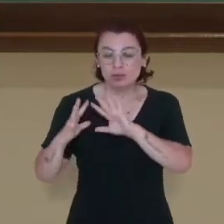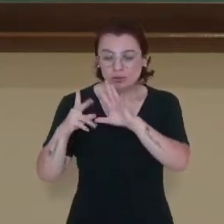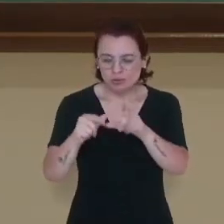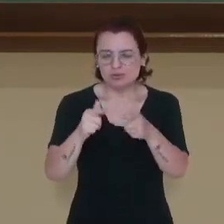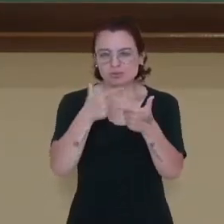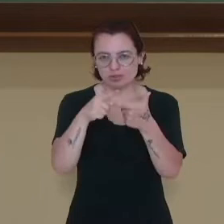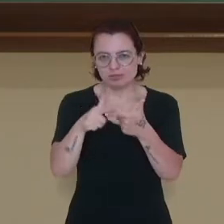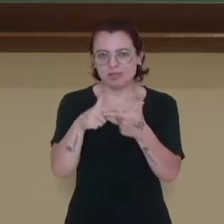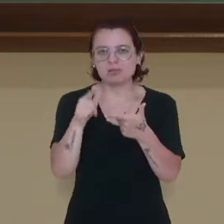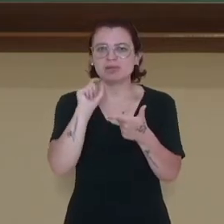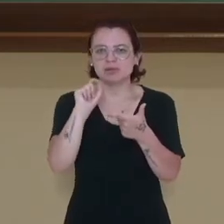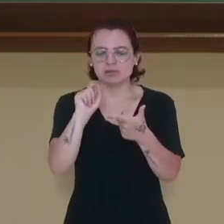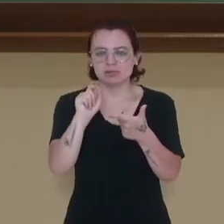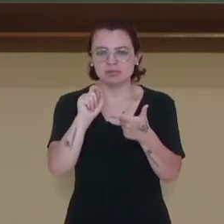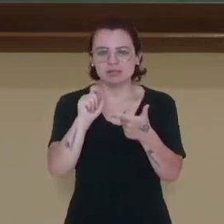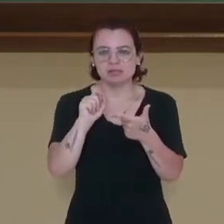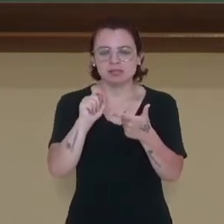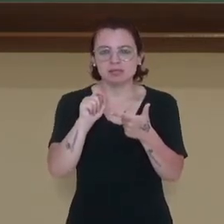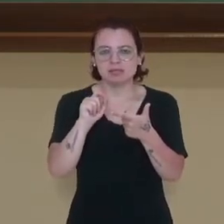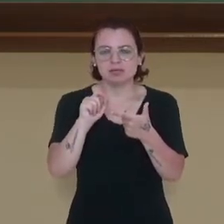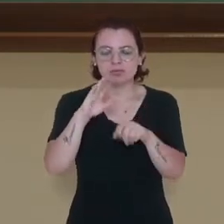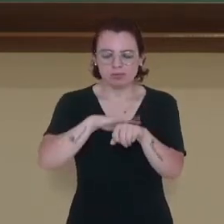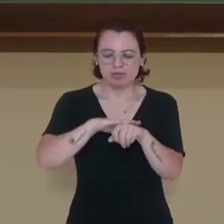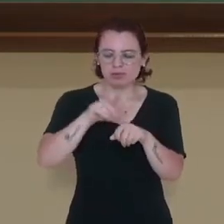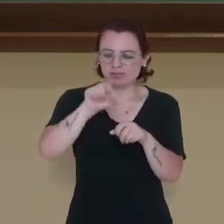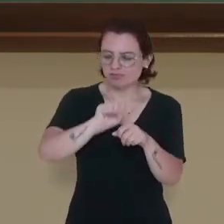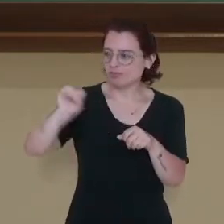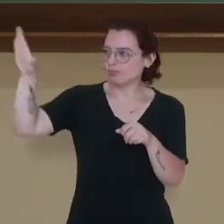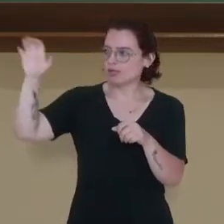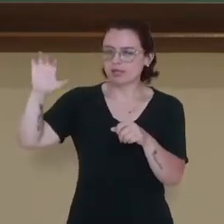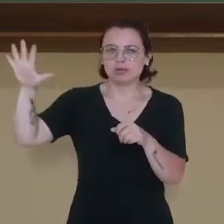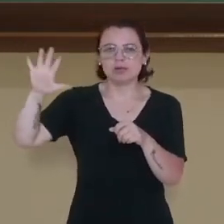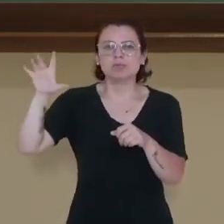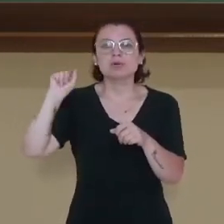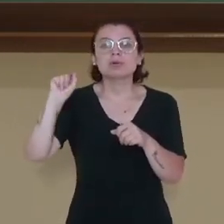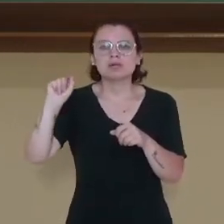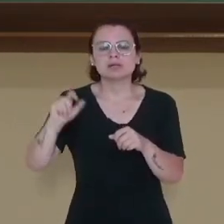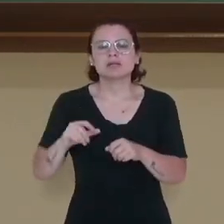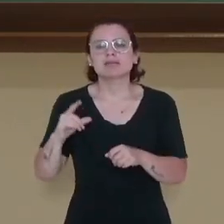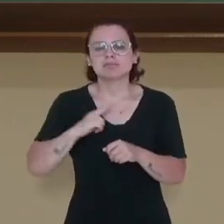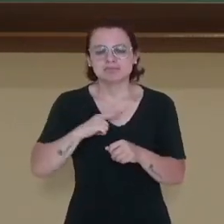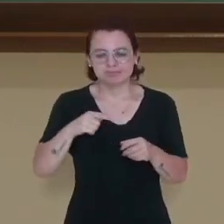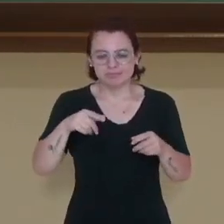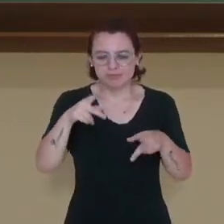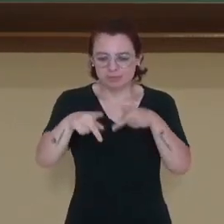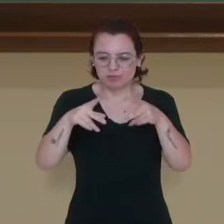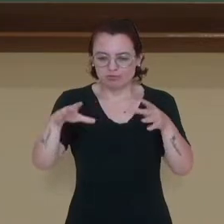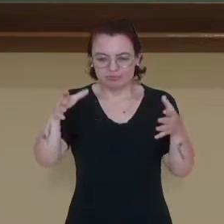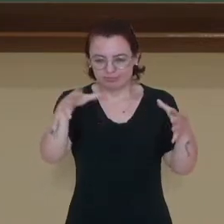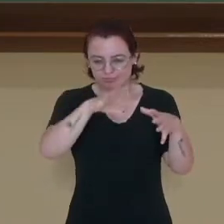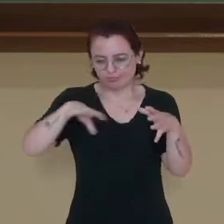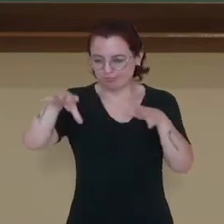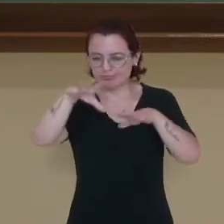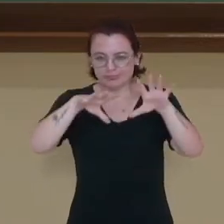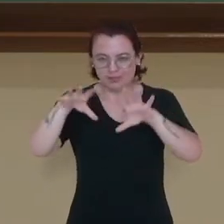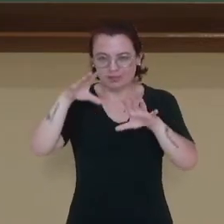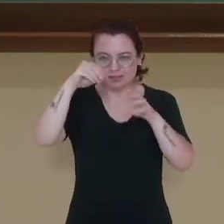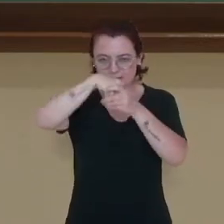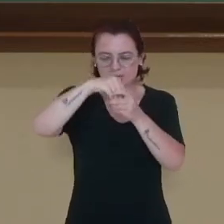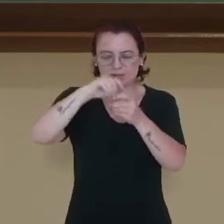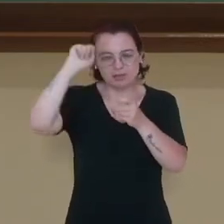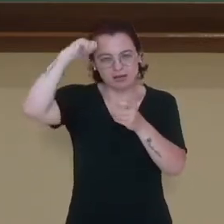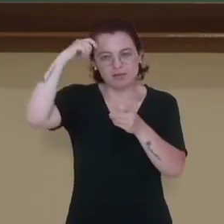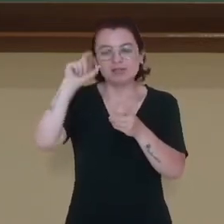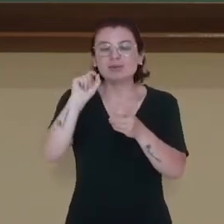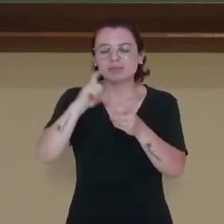depois da descolonização do continente africano, passa então a gerar muitos conflitos entre os países, porque para e pensa, povos